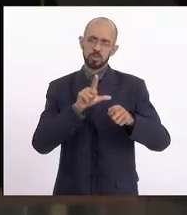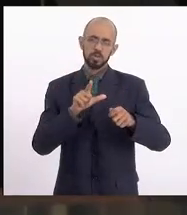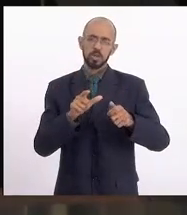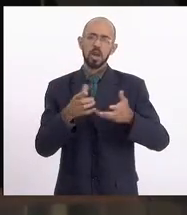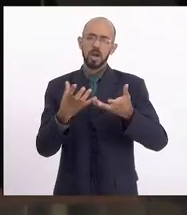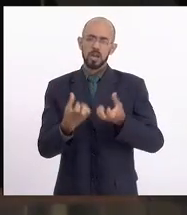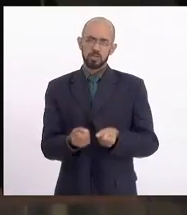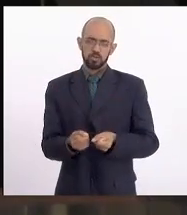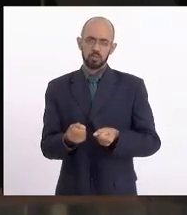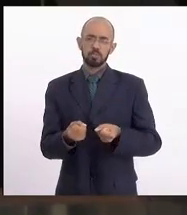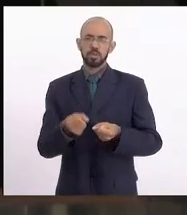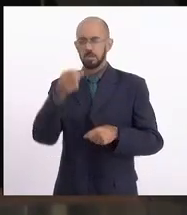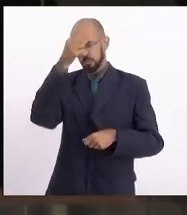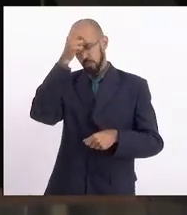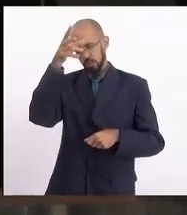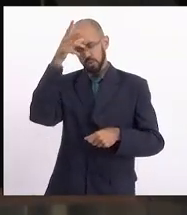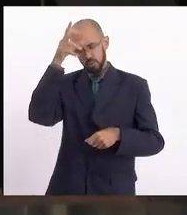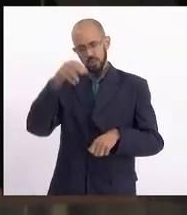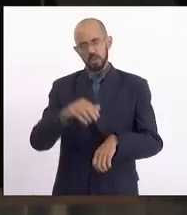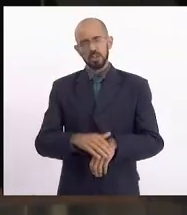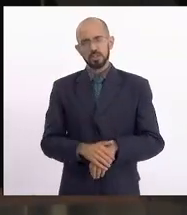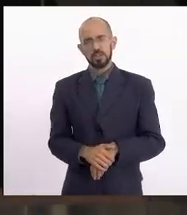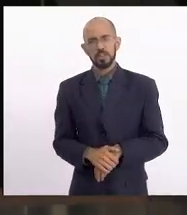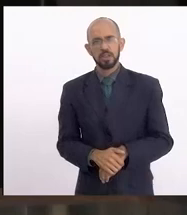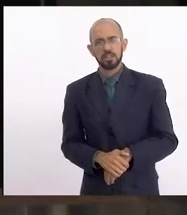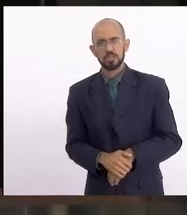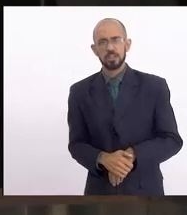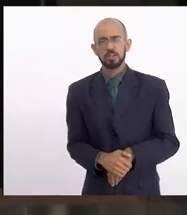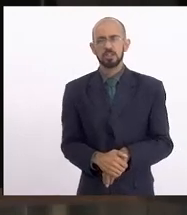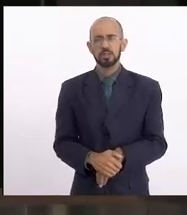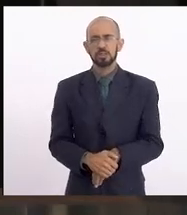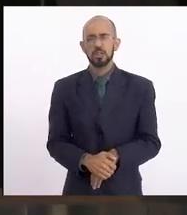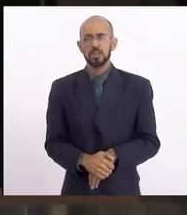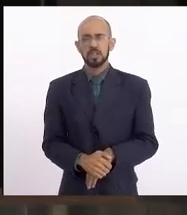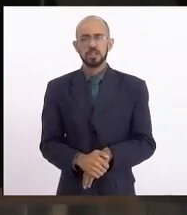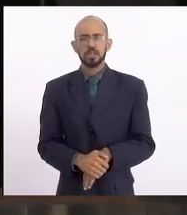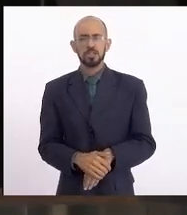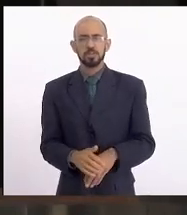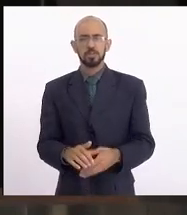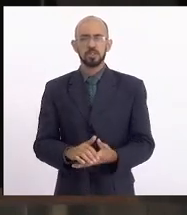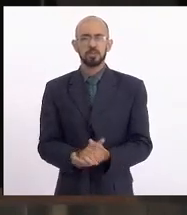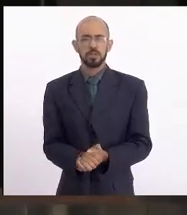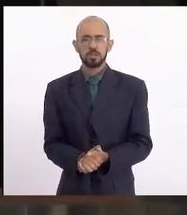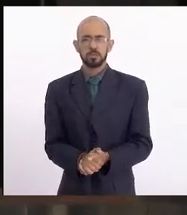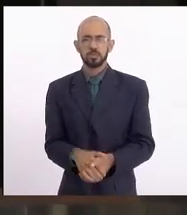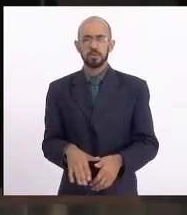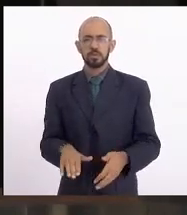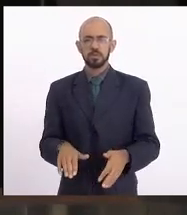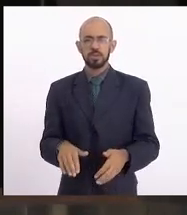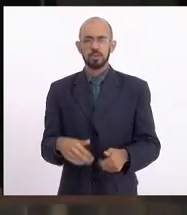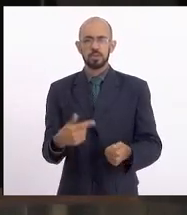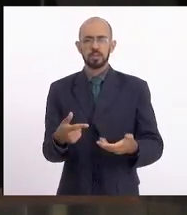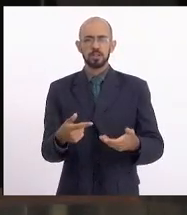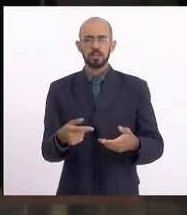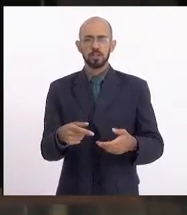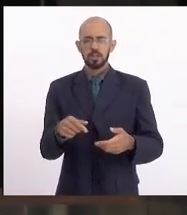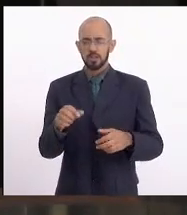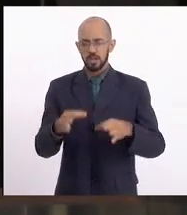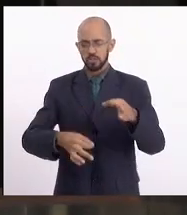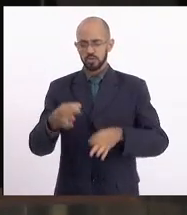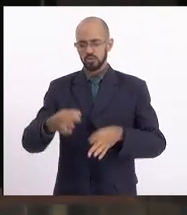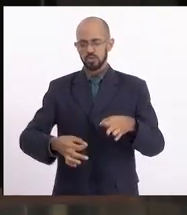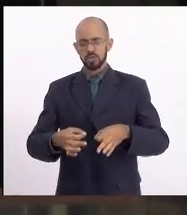prefeitura. E a justiça se fez porque a sentença que indeferiu o registro de Rubens Bontempo, uma